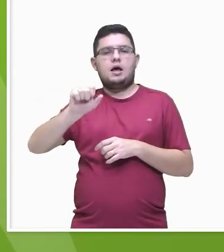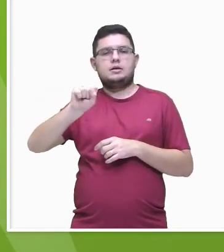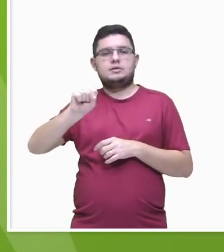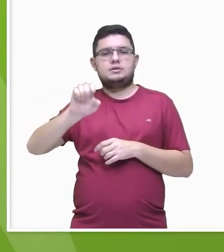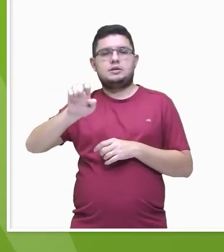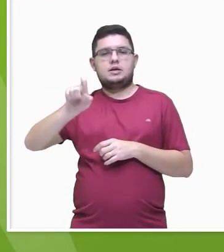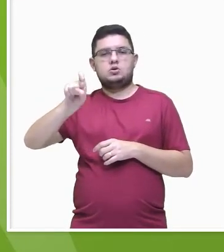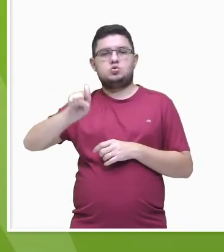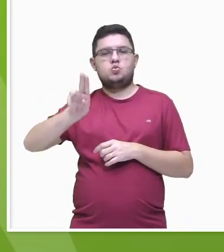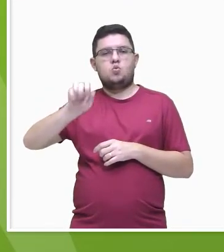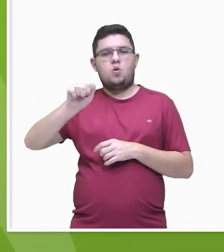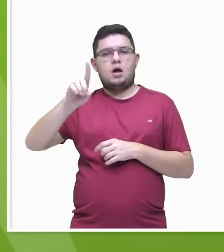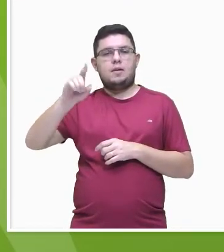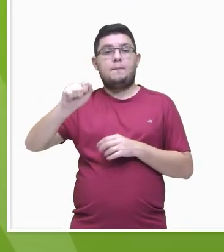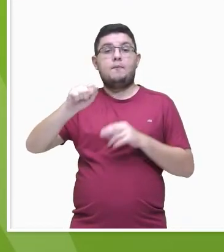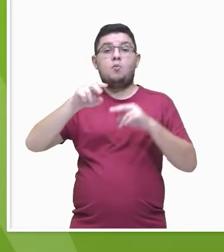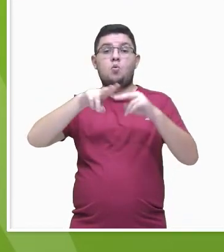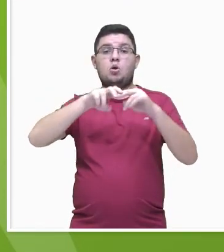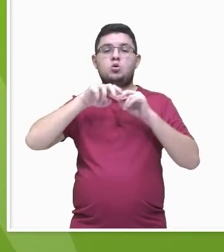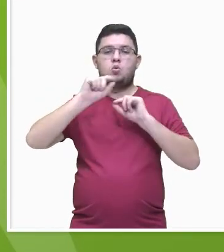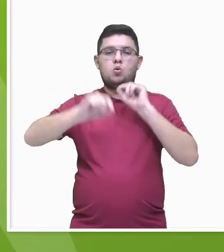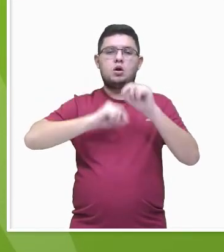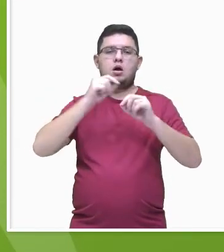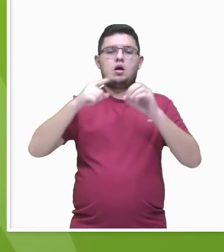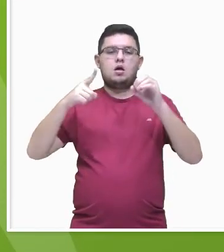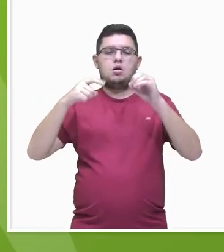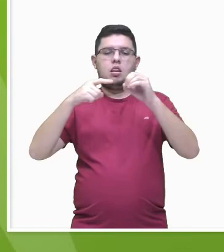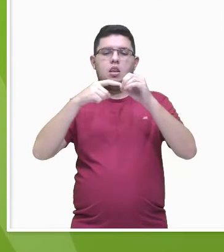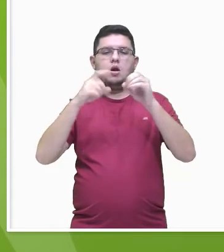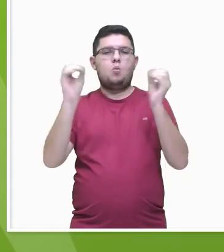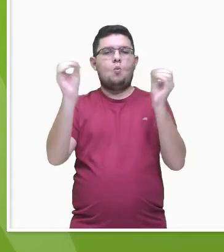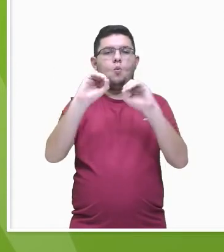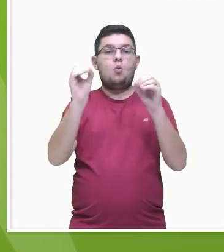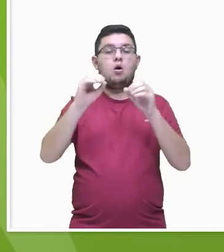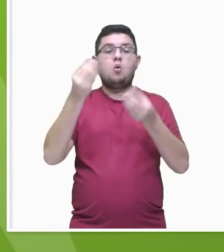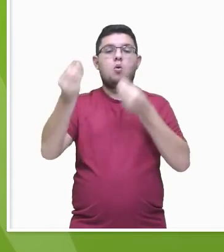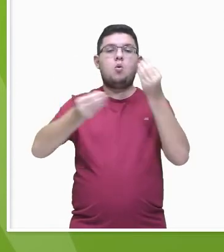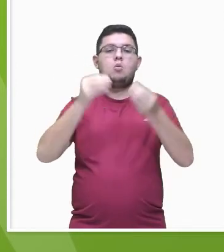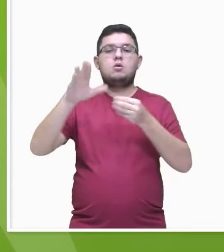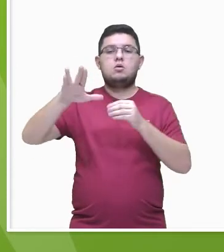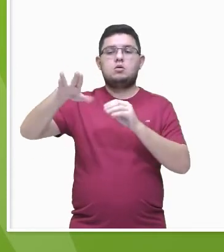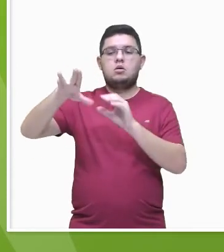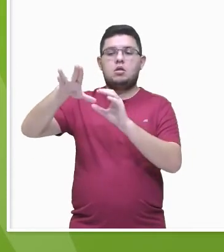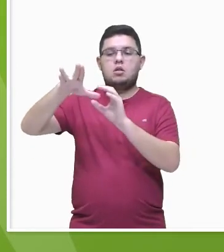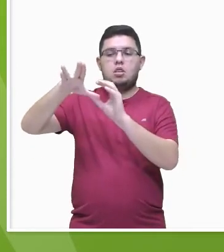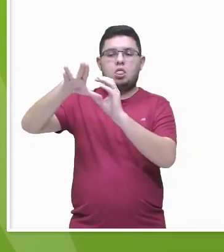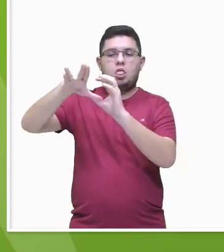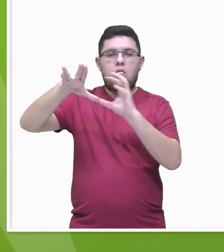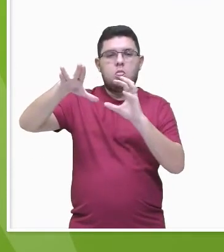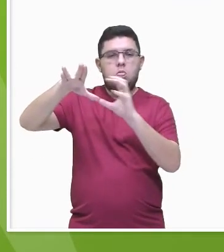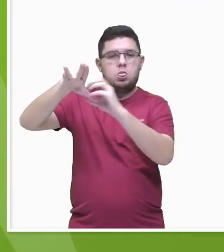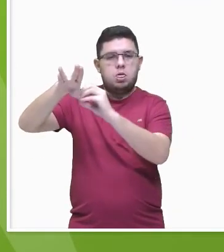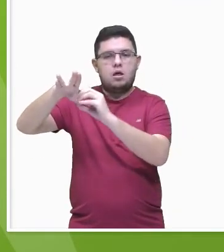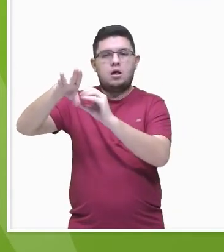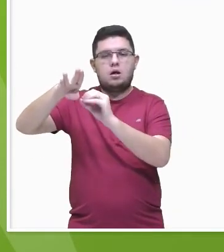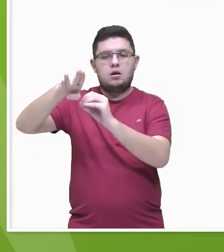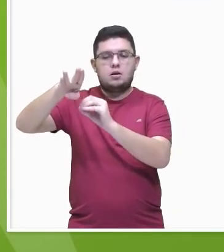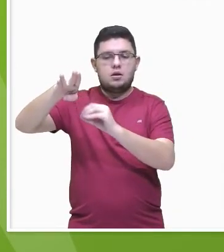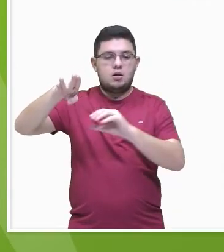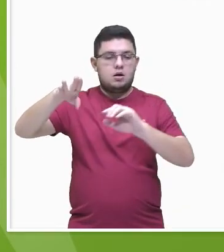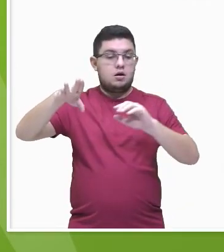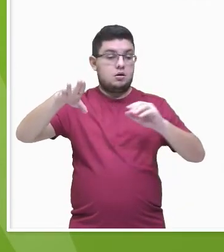dos gametas. Ela vai gerar um novo indivíduo a partir de um braço que ela perdeu. Então não tem sexo, não tem troca de gametas, é uma